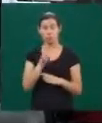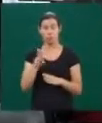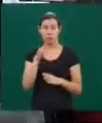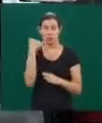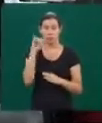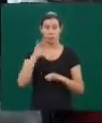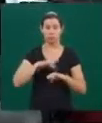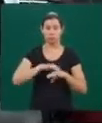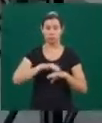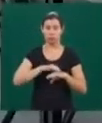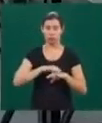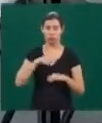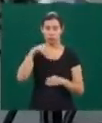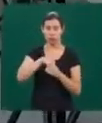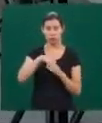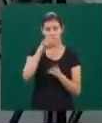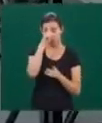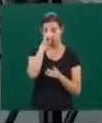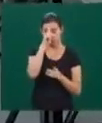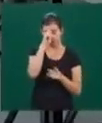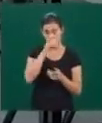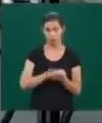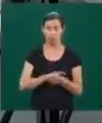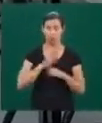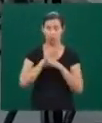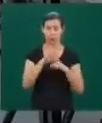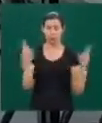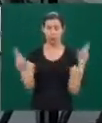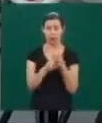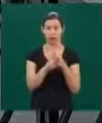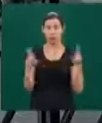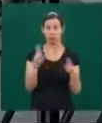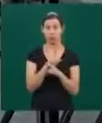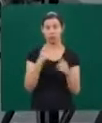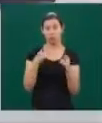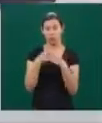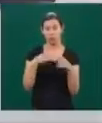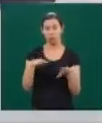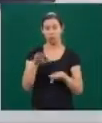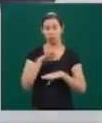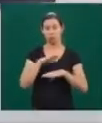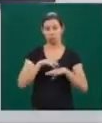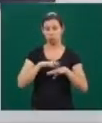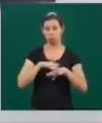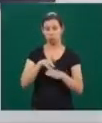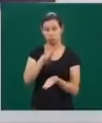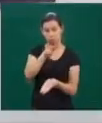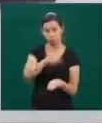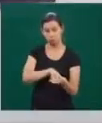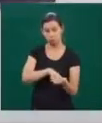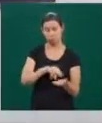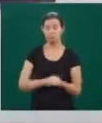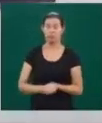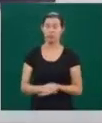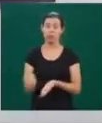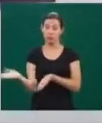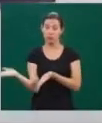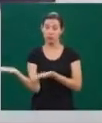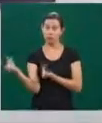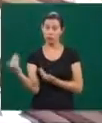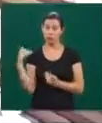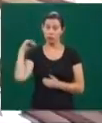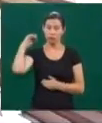evitar doenças hospitalares e melhorar até a relação entre médico e paciente. Jovens e adultos investem na escrita